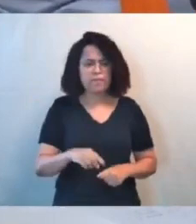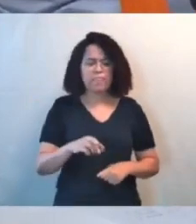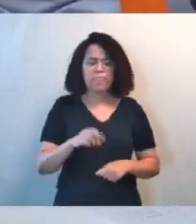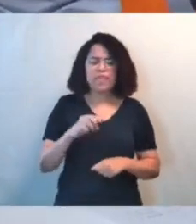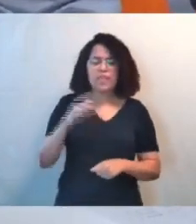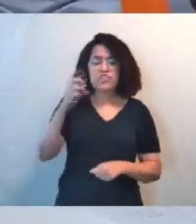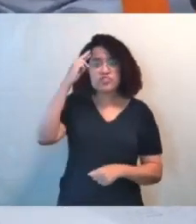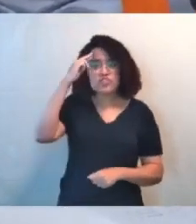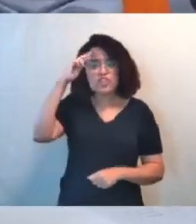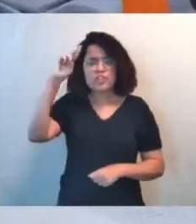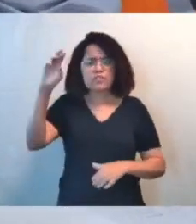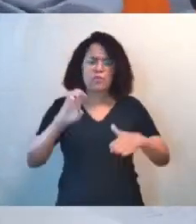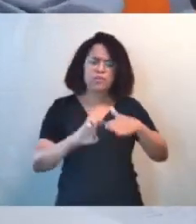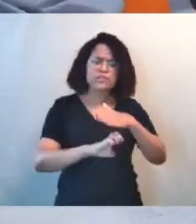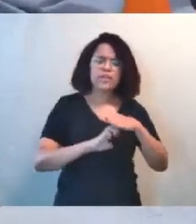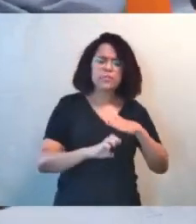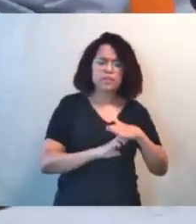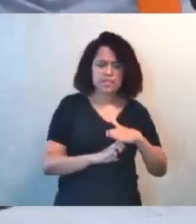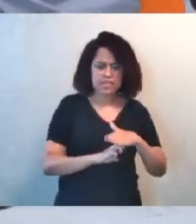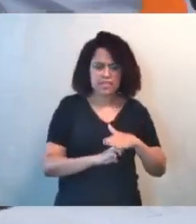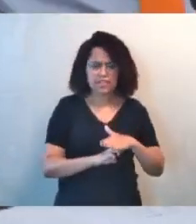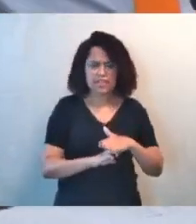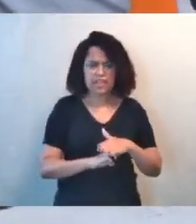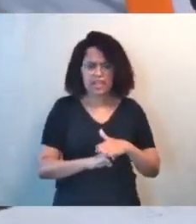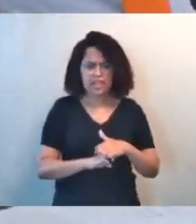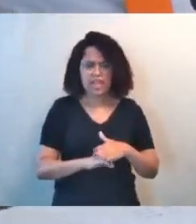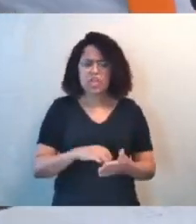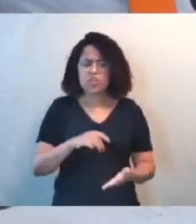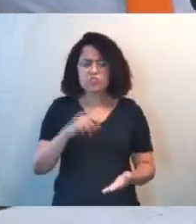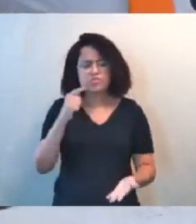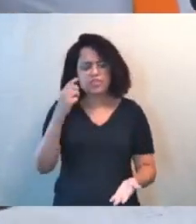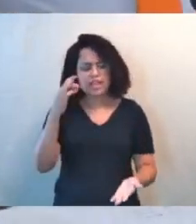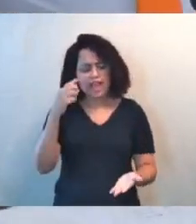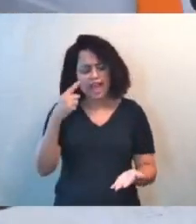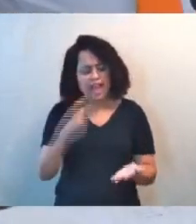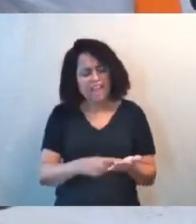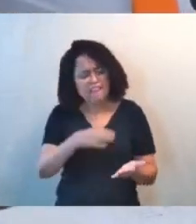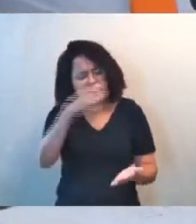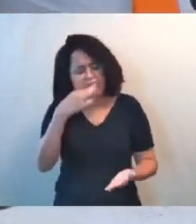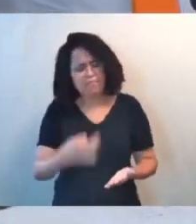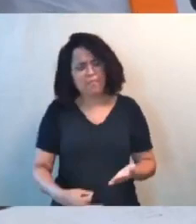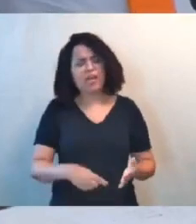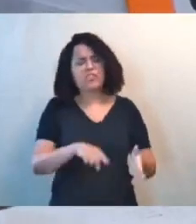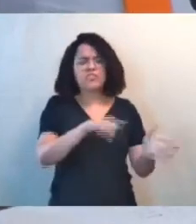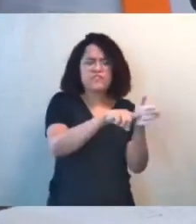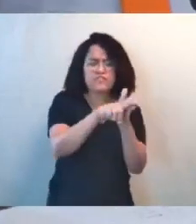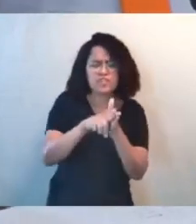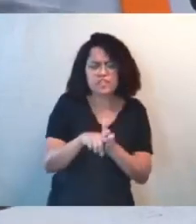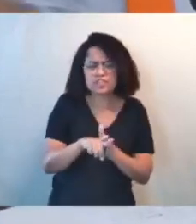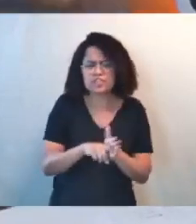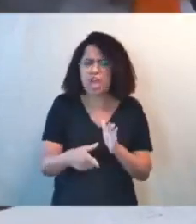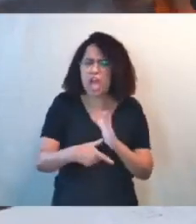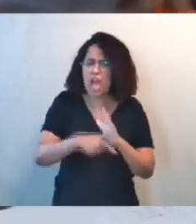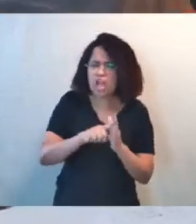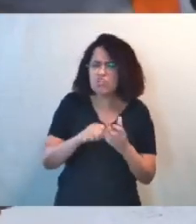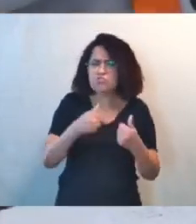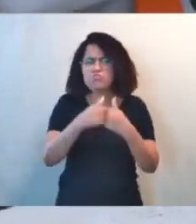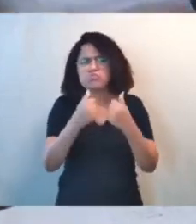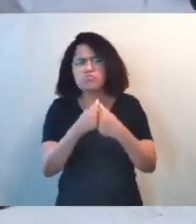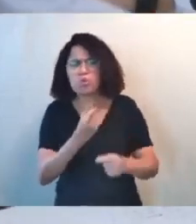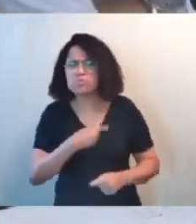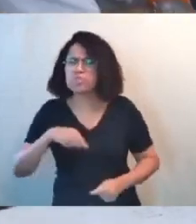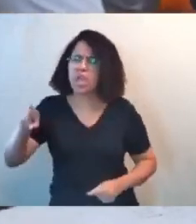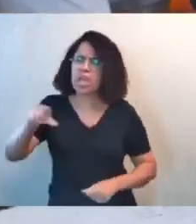afirmaram que são feitas fiscalizações diárias, que os ônibus, antes de sair para a circulação, é feita